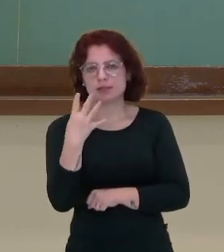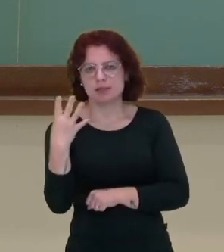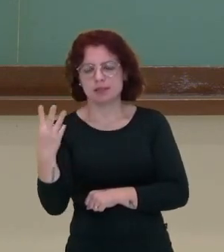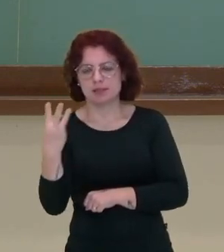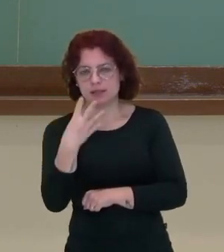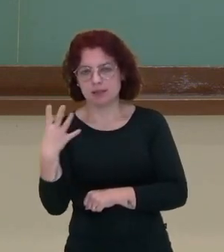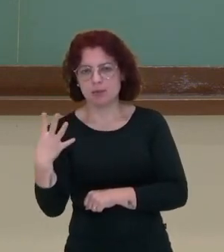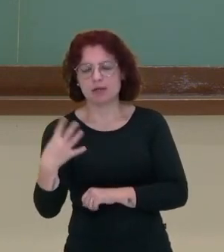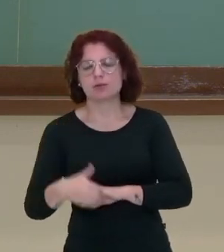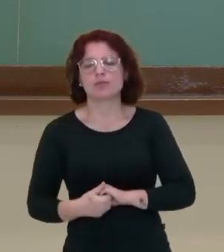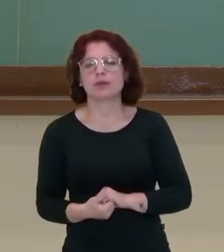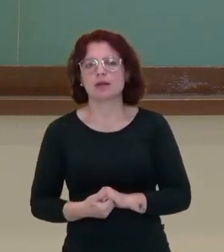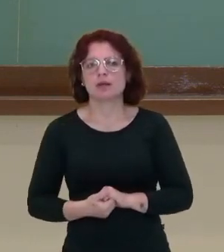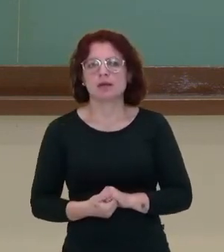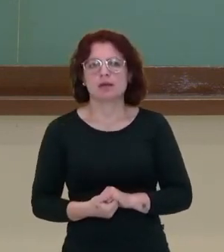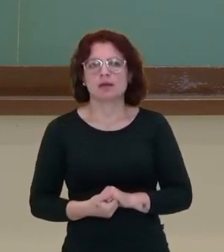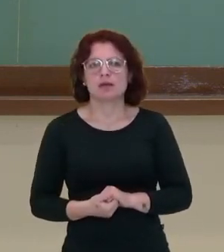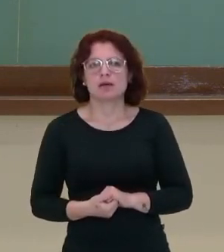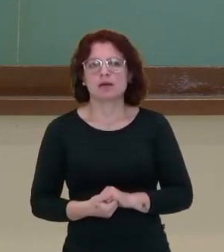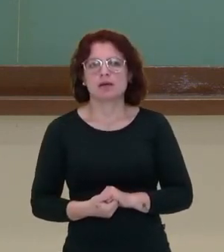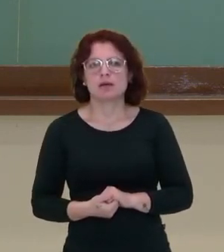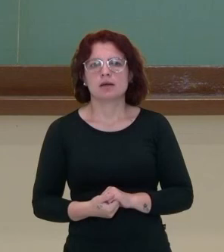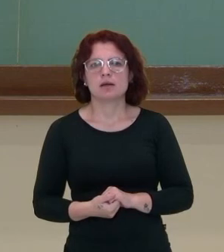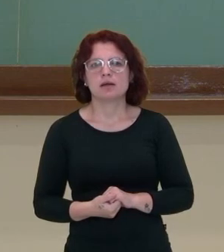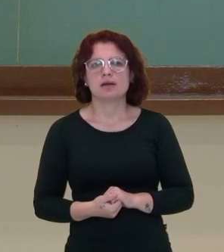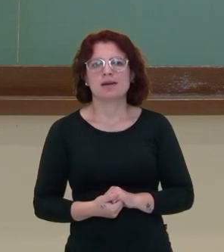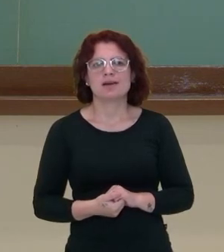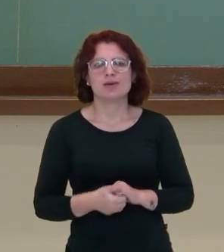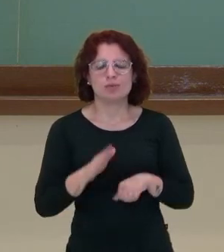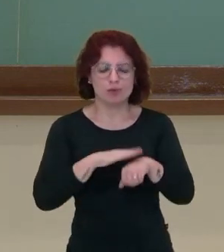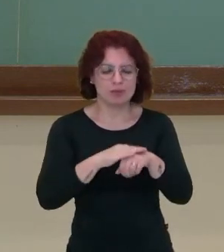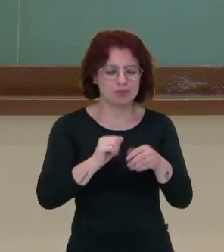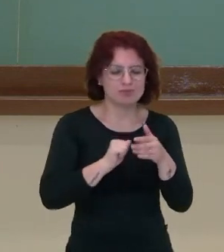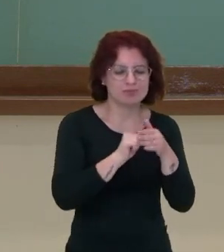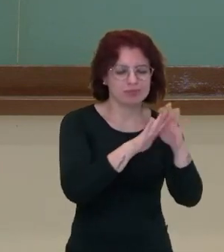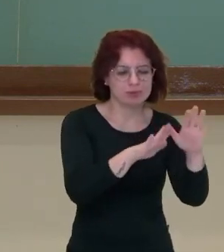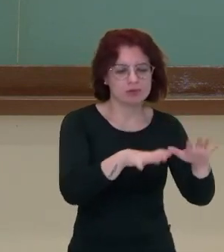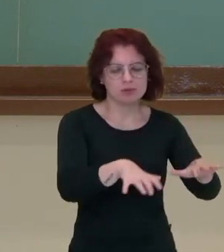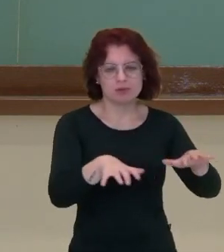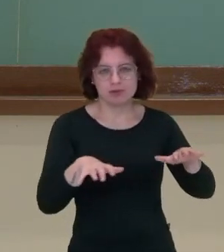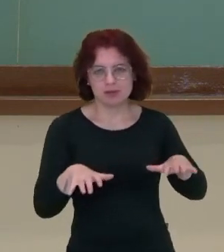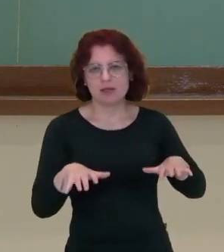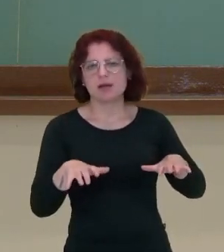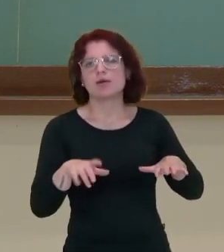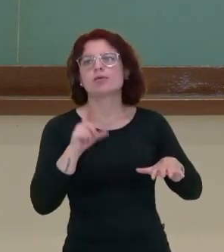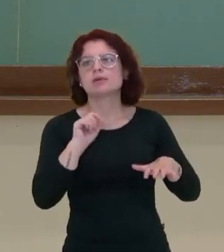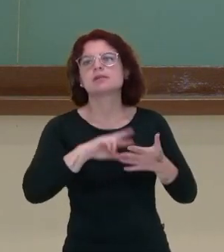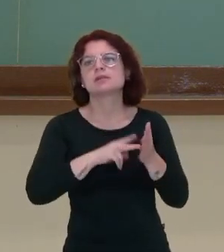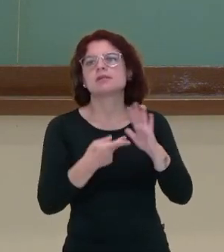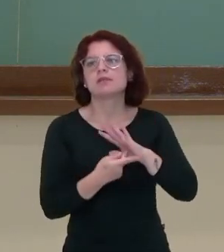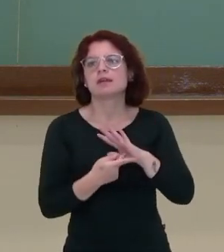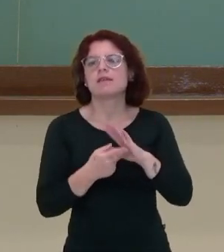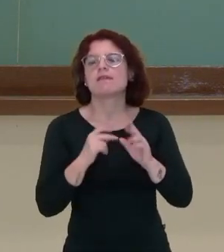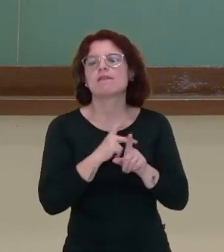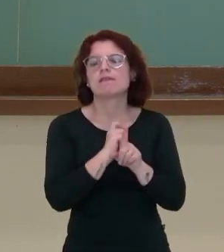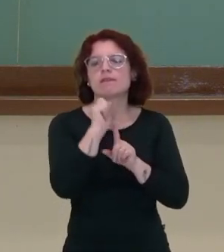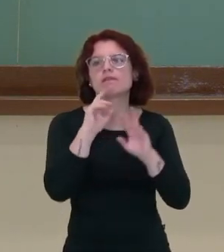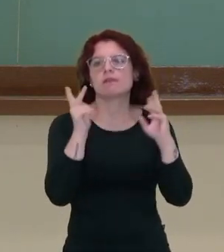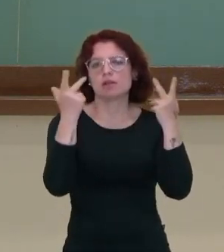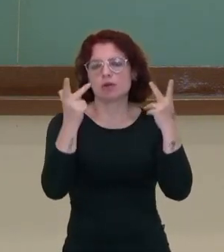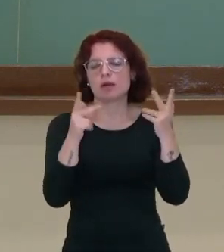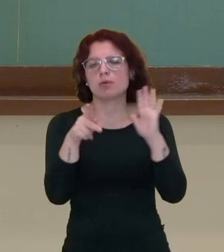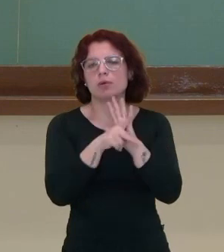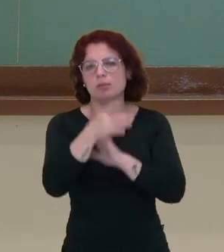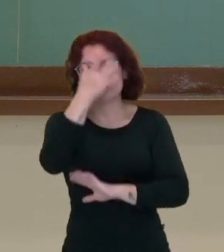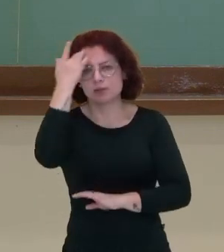anos de idade. A abdicação de Dom Pedro, ela significa a vitória das elites brasileiras e a ruptura